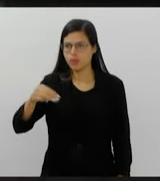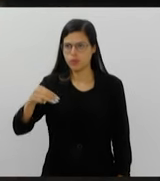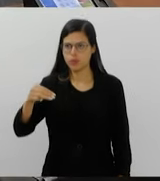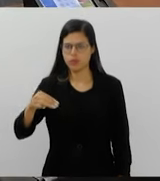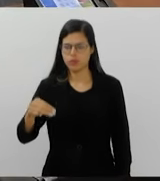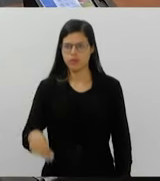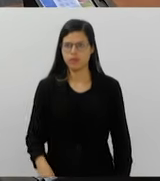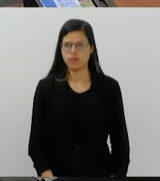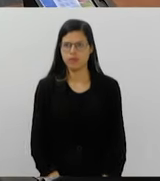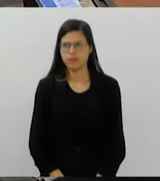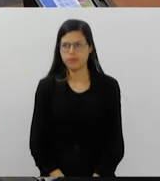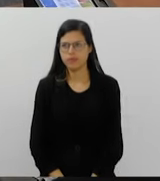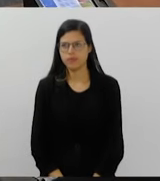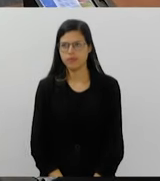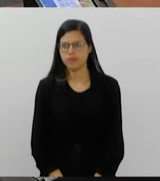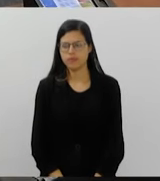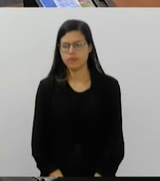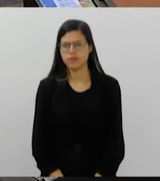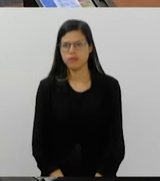minutos.